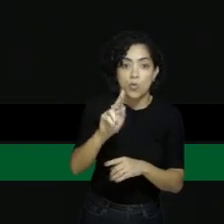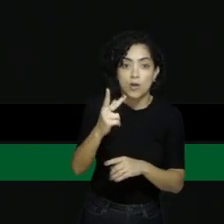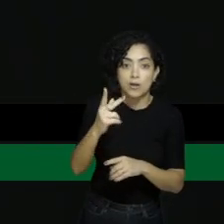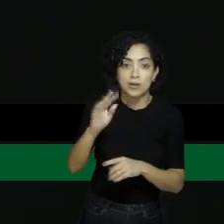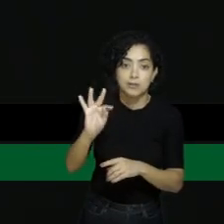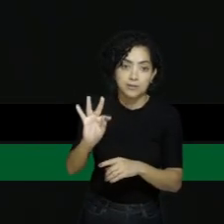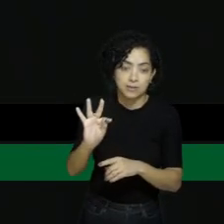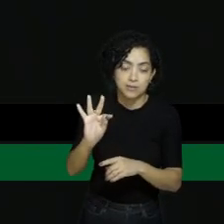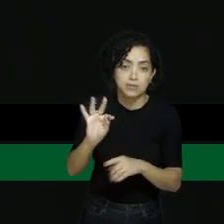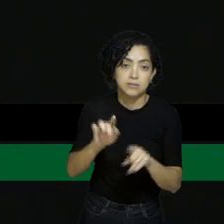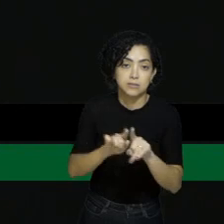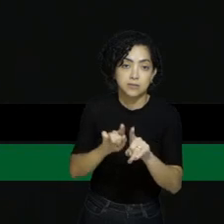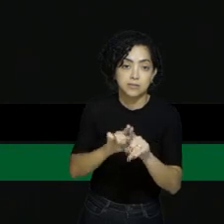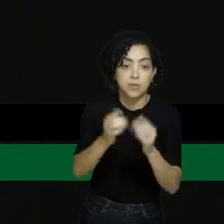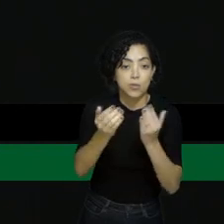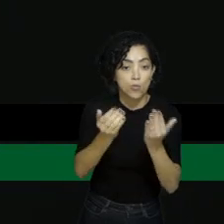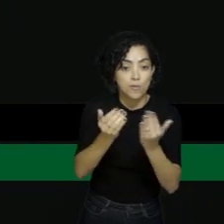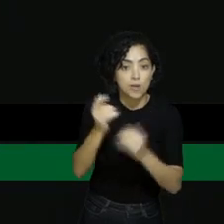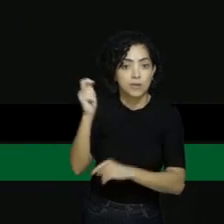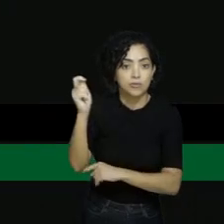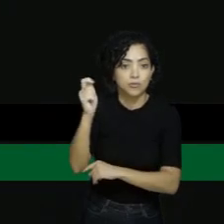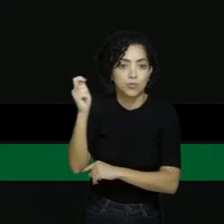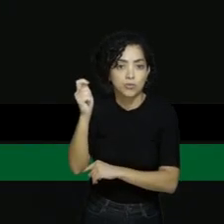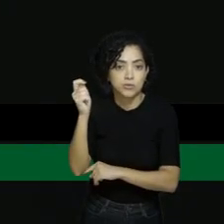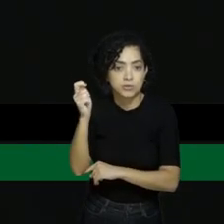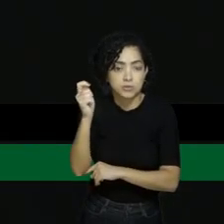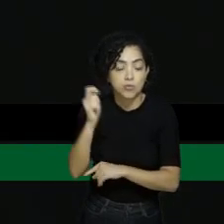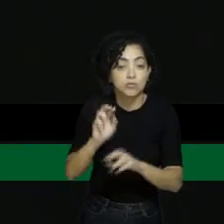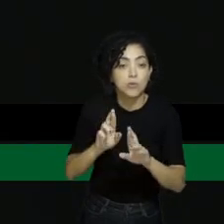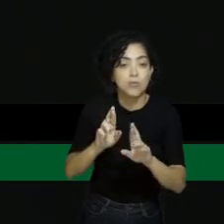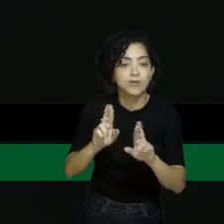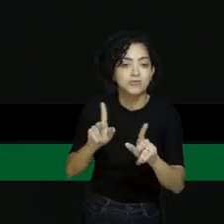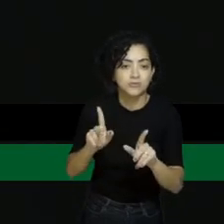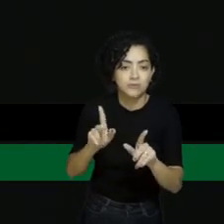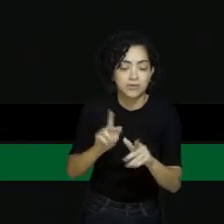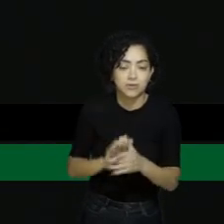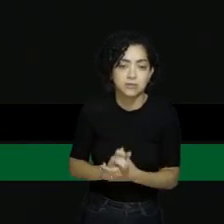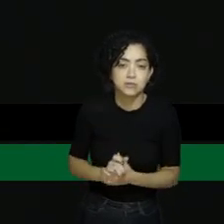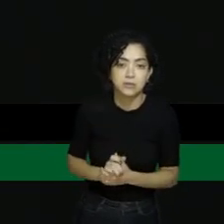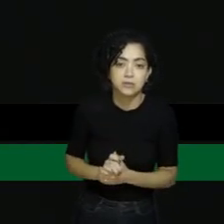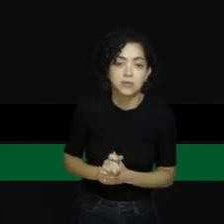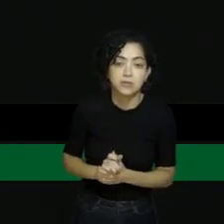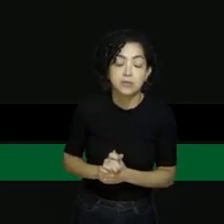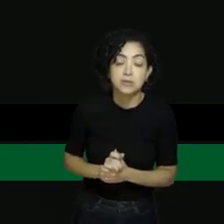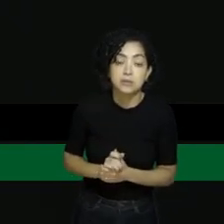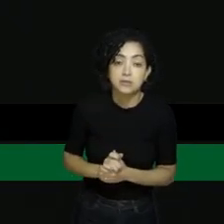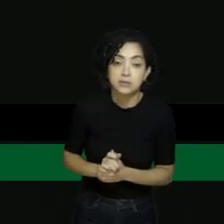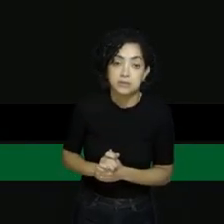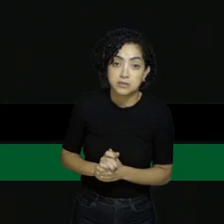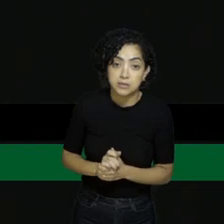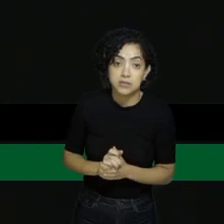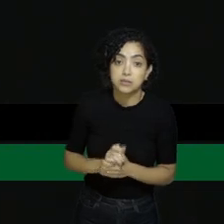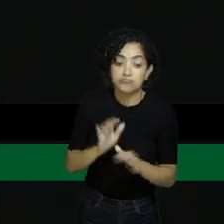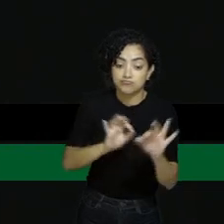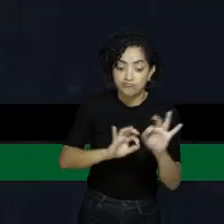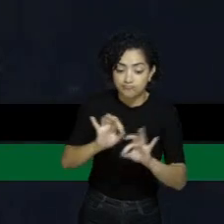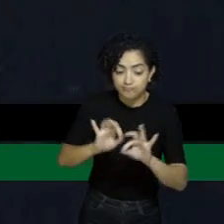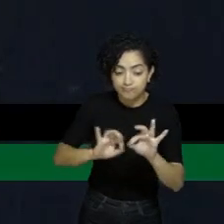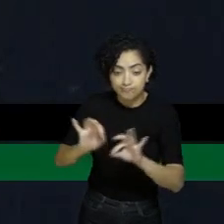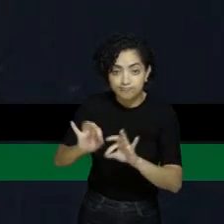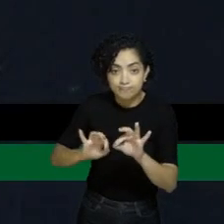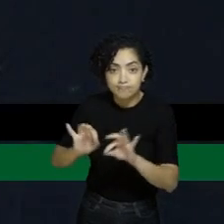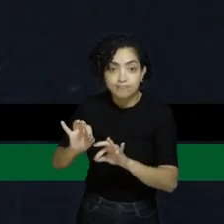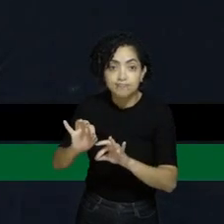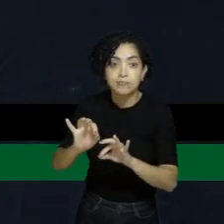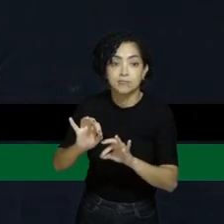principalmente comparado com o Rio Grande do Sul, nós temos uma diferença que está sendo costurado e ajeitado para